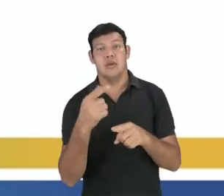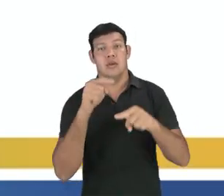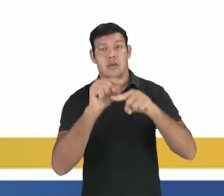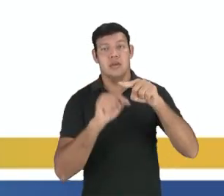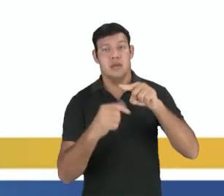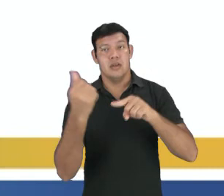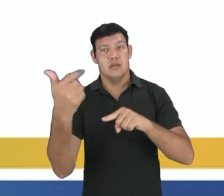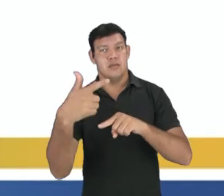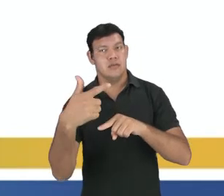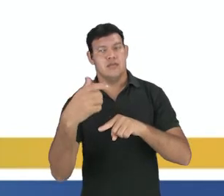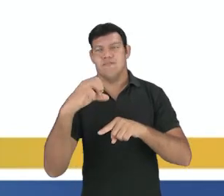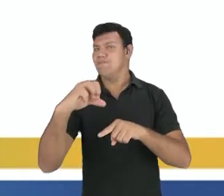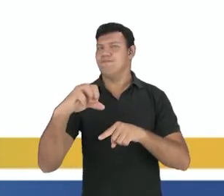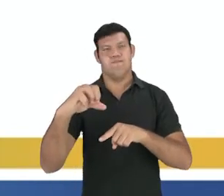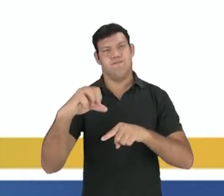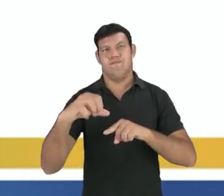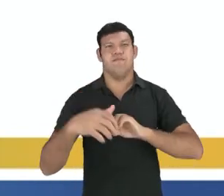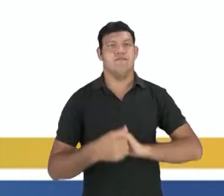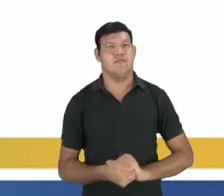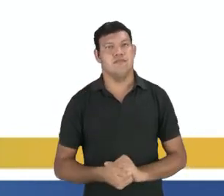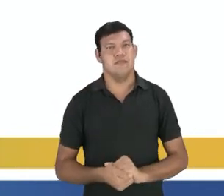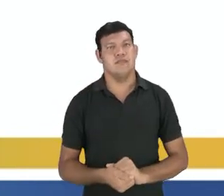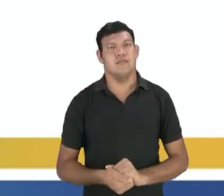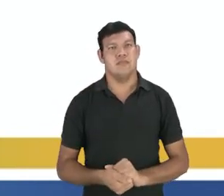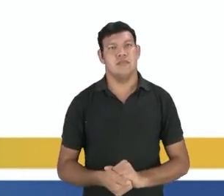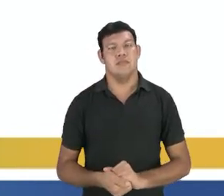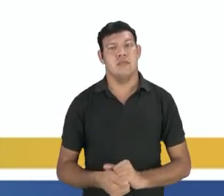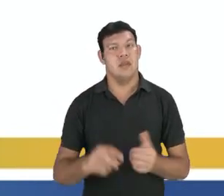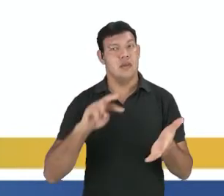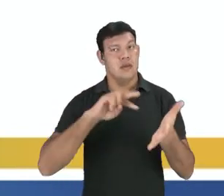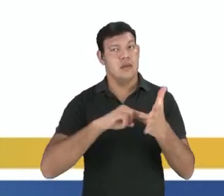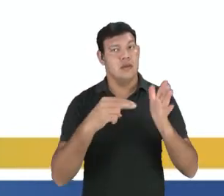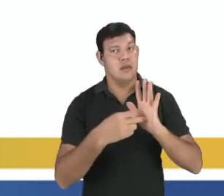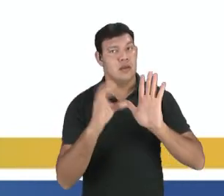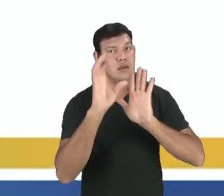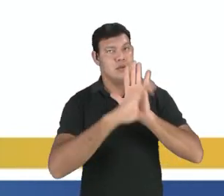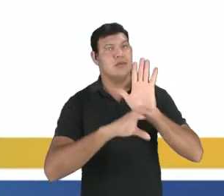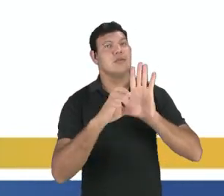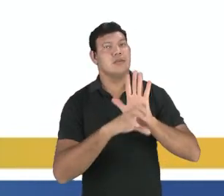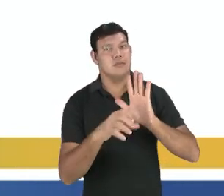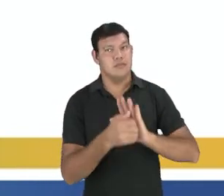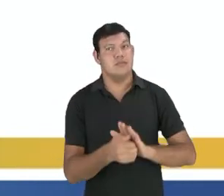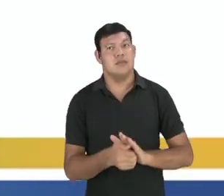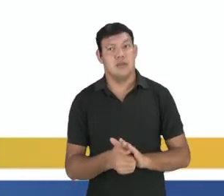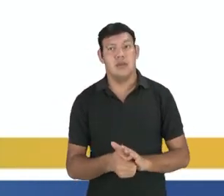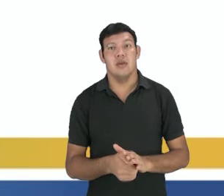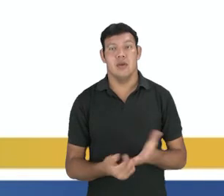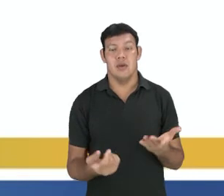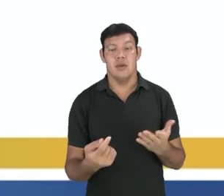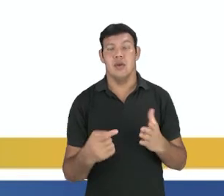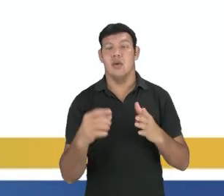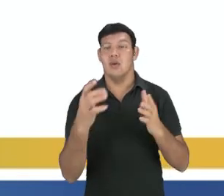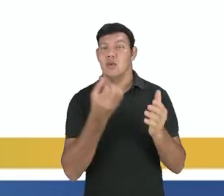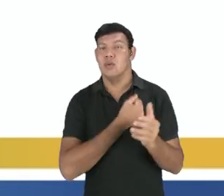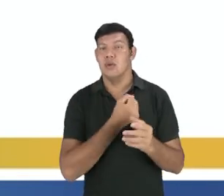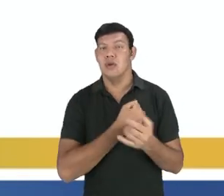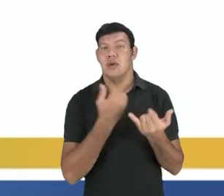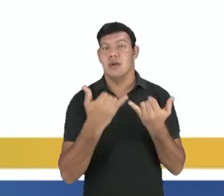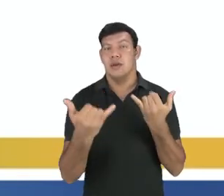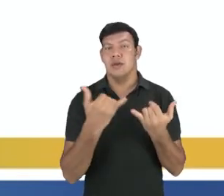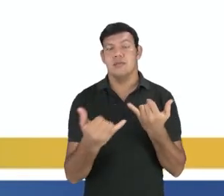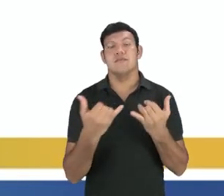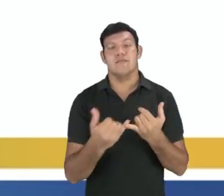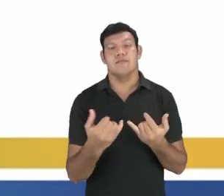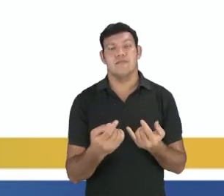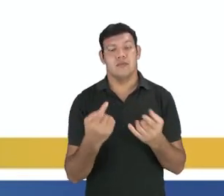repeti. E o MDC, a definição lá me diz que vai ser o produto dos fatores primos que dividem os dois